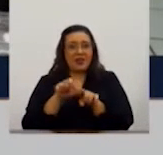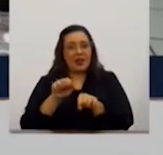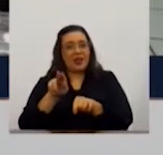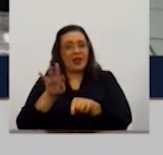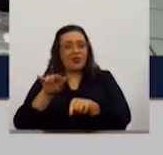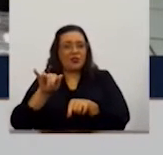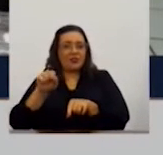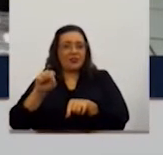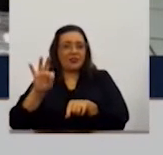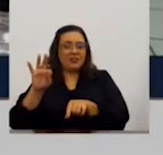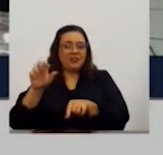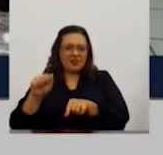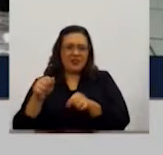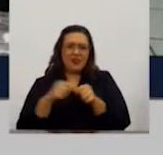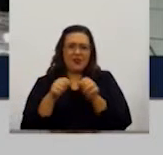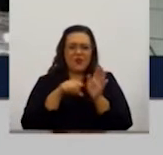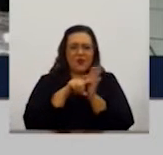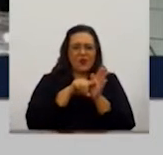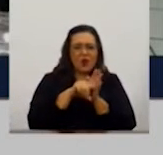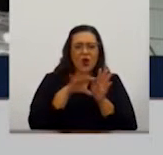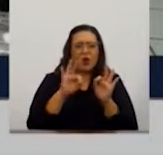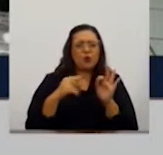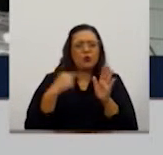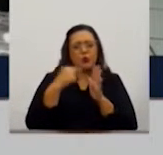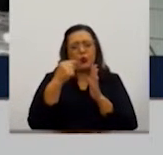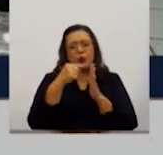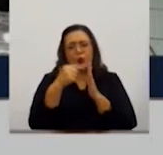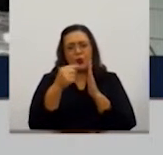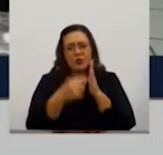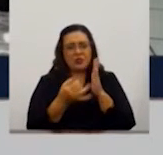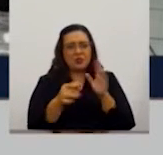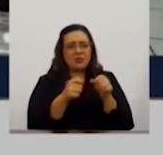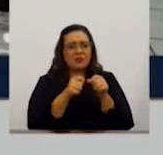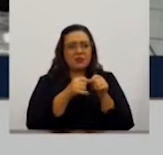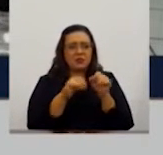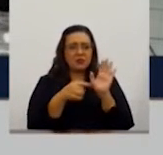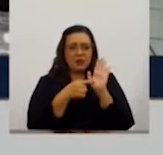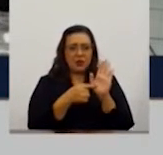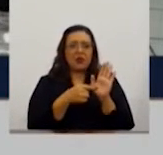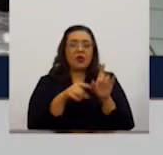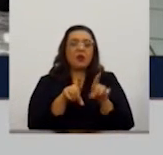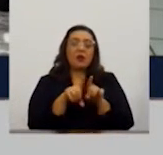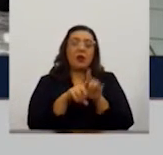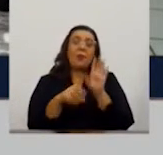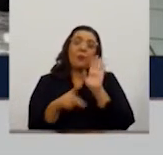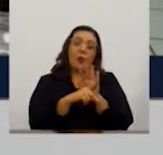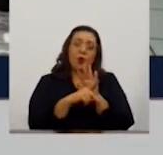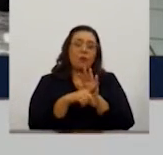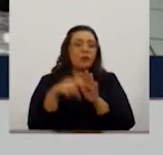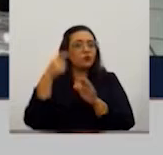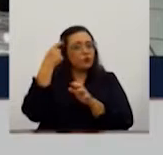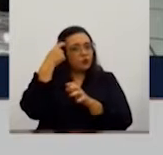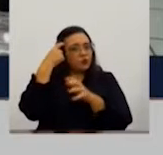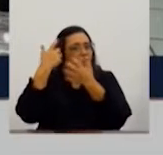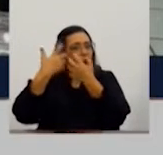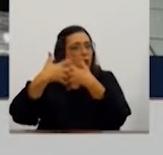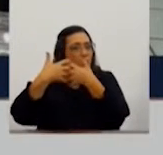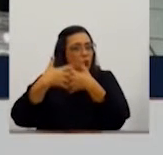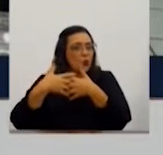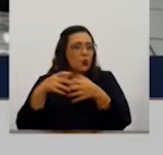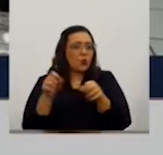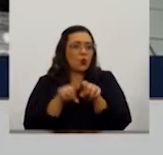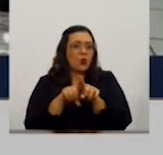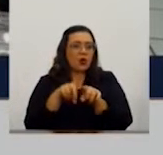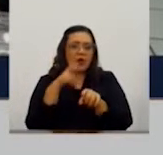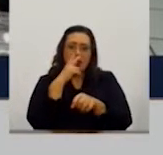autista, psicoses, neuroses graves e todos aqueles que, por sua condição psíquica, estejam